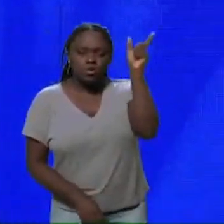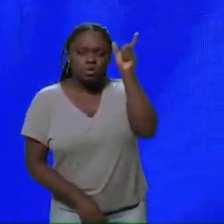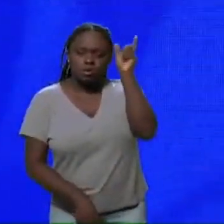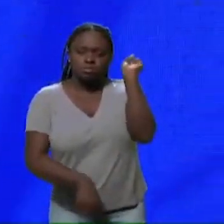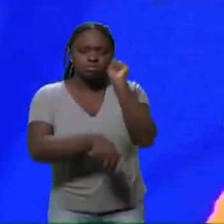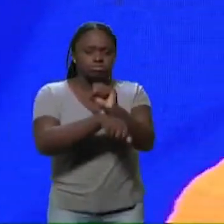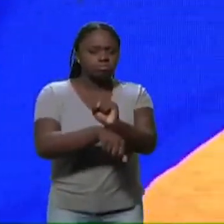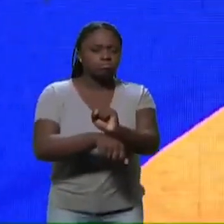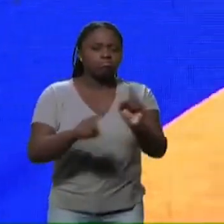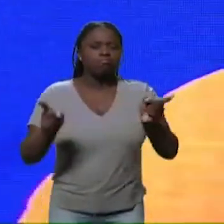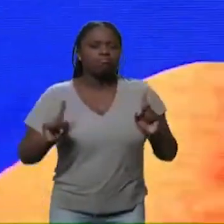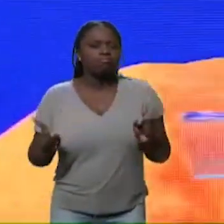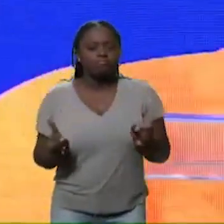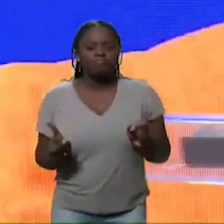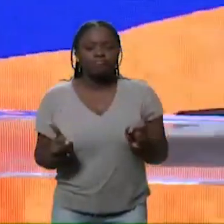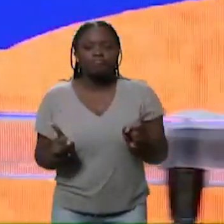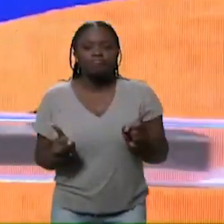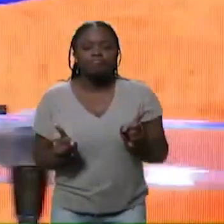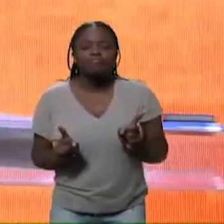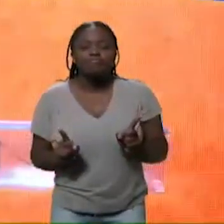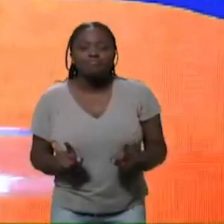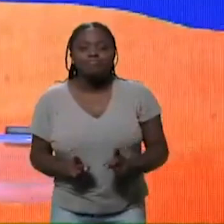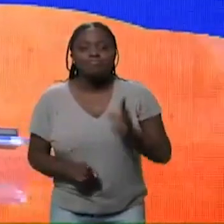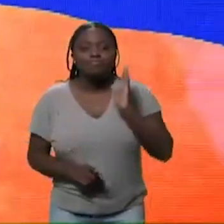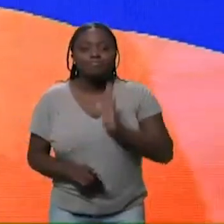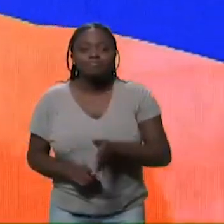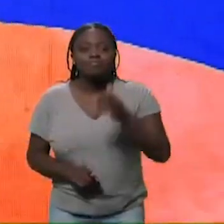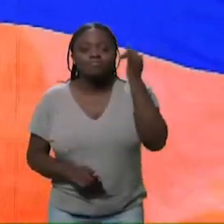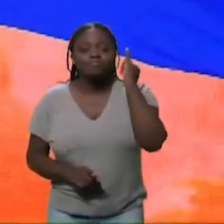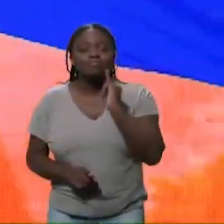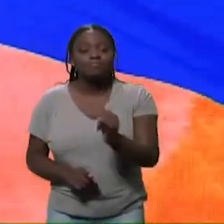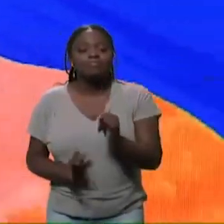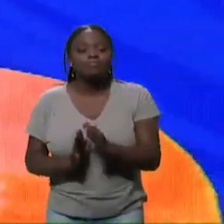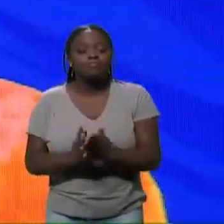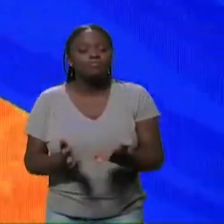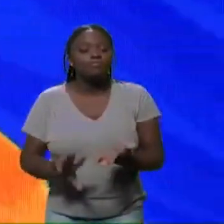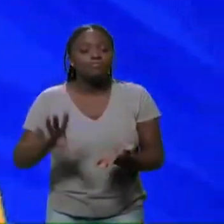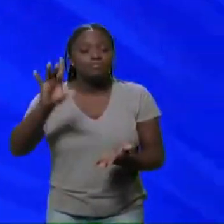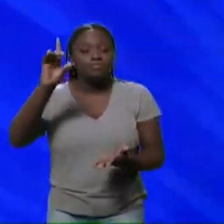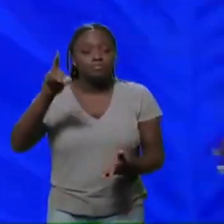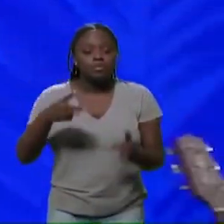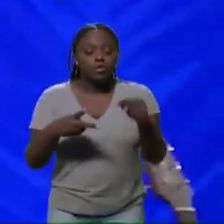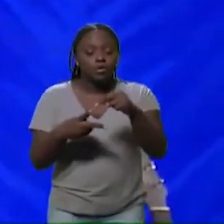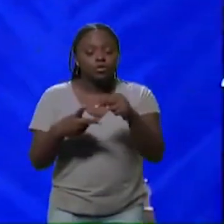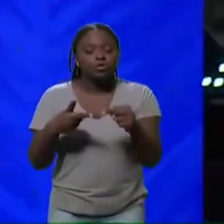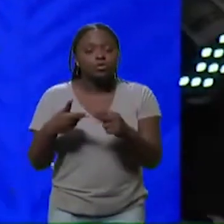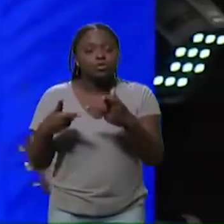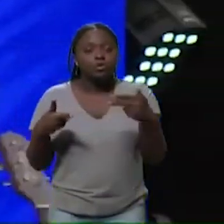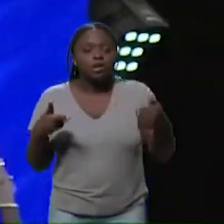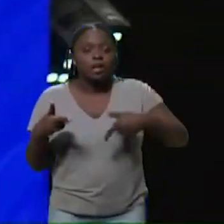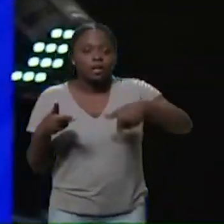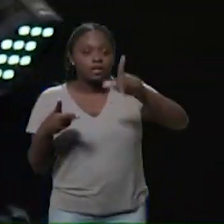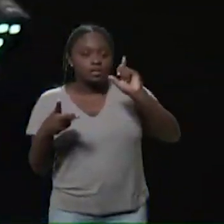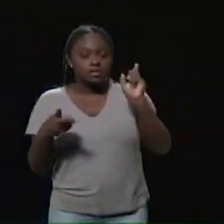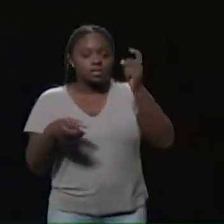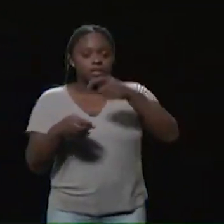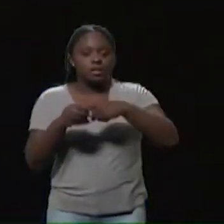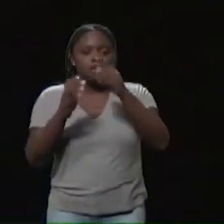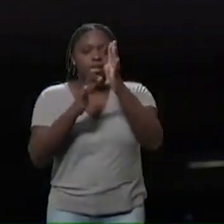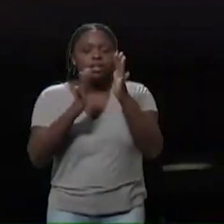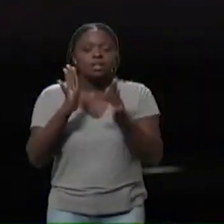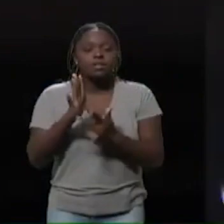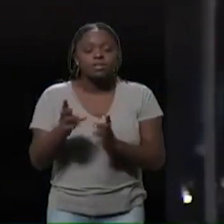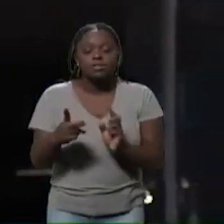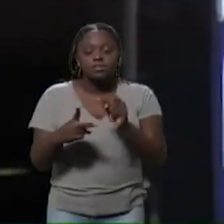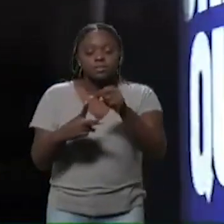parar. Escute o que eu vou falar aqui. Está profetizado na palavra de Deus um dos dois sinais que antecederiam a volta de Jesus.